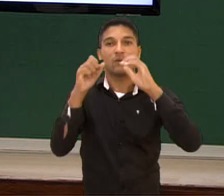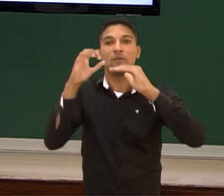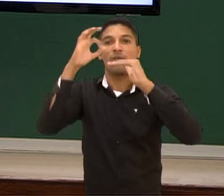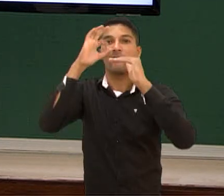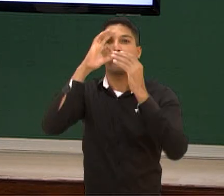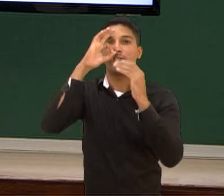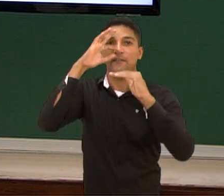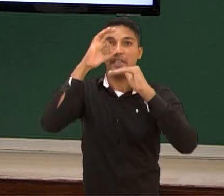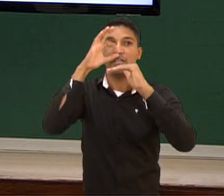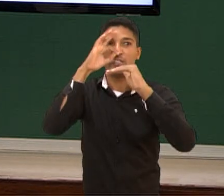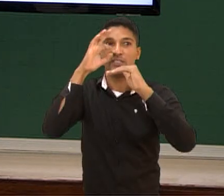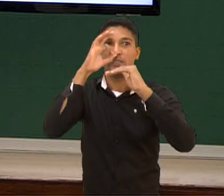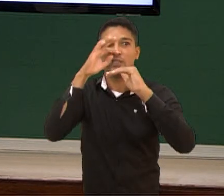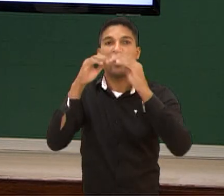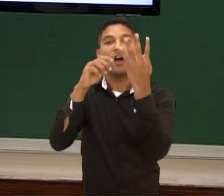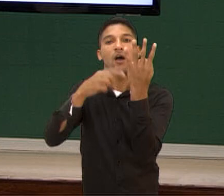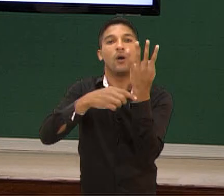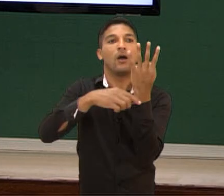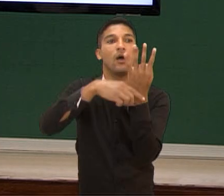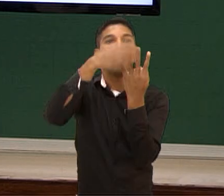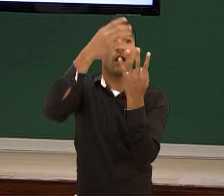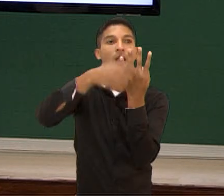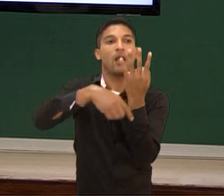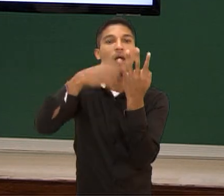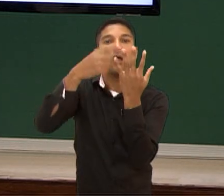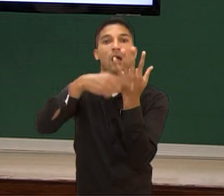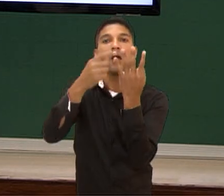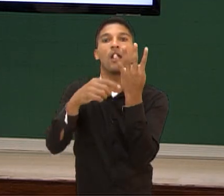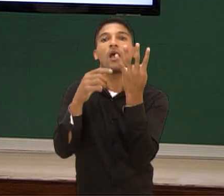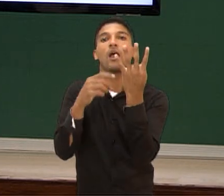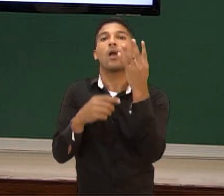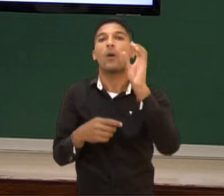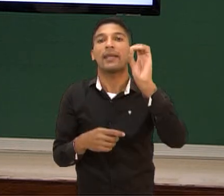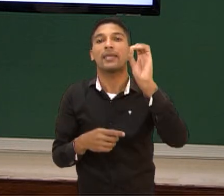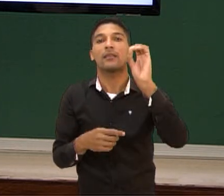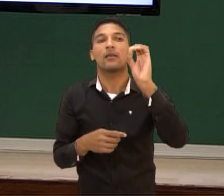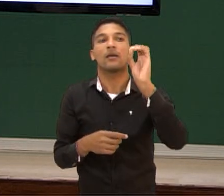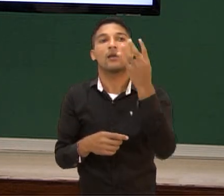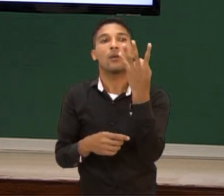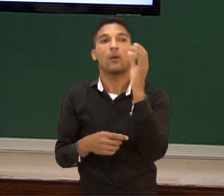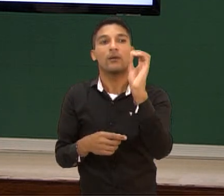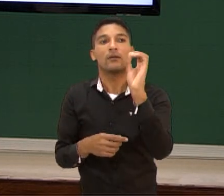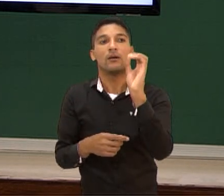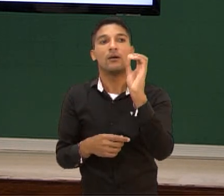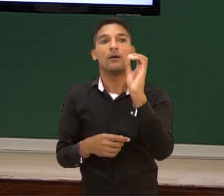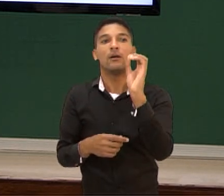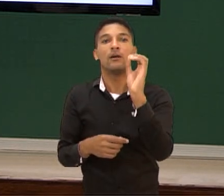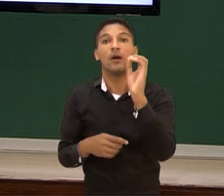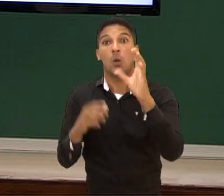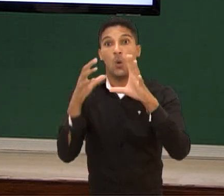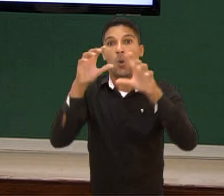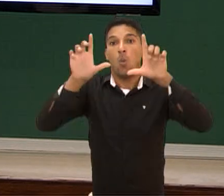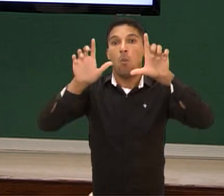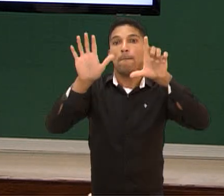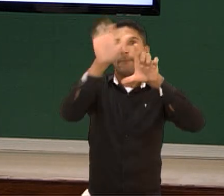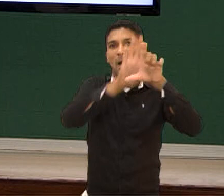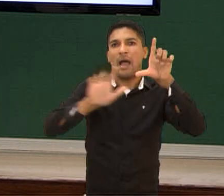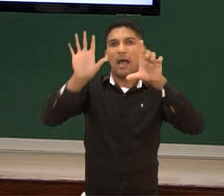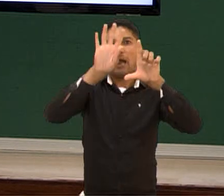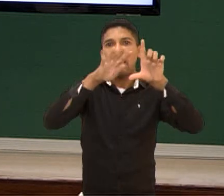tenho 40 em verde mais escuro, de um total de 100 partes. Percebam o que acontece aqui. Vou